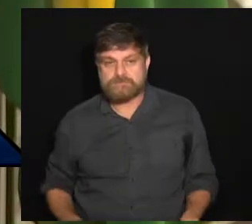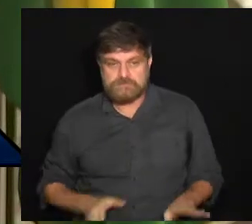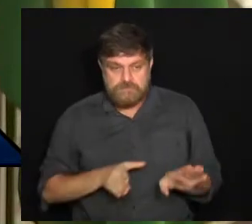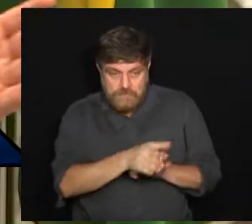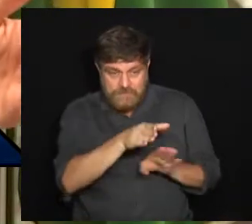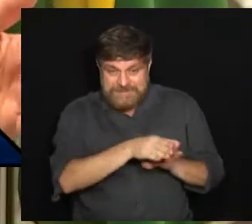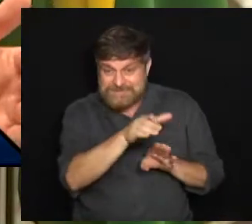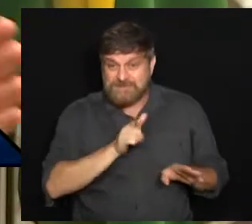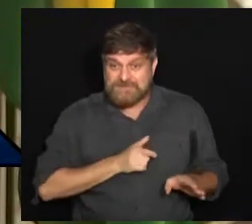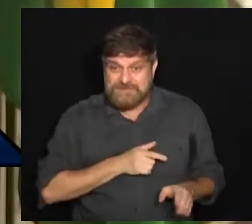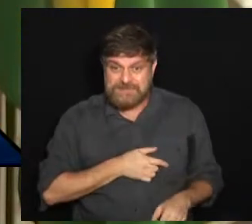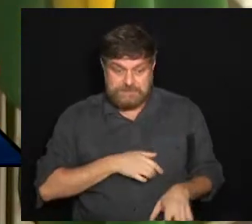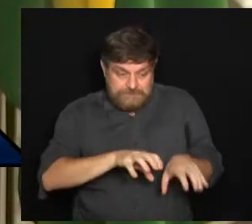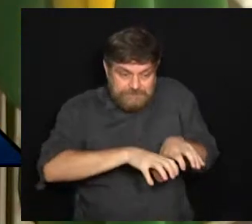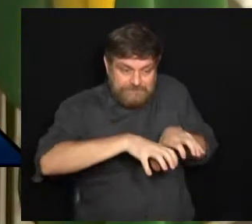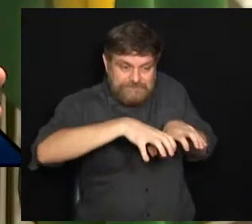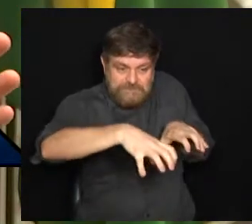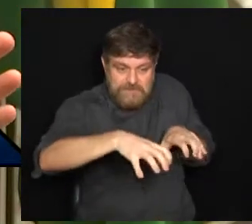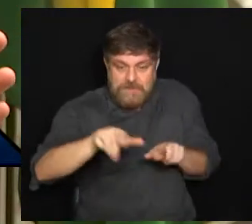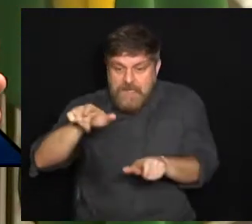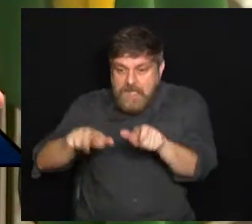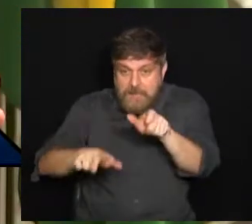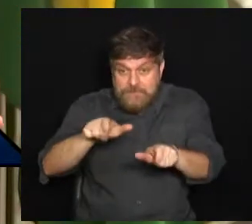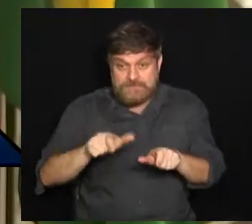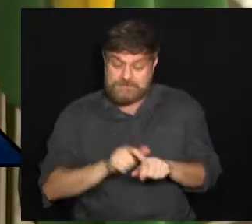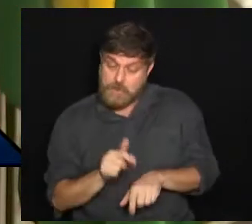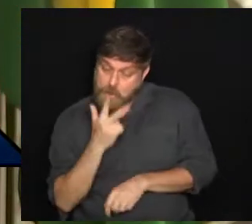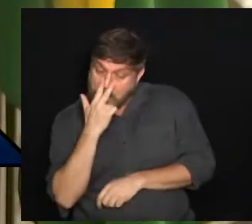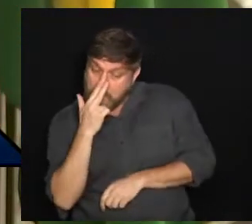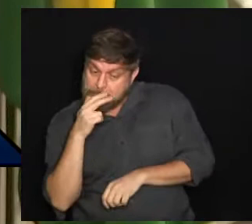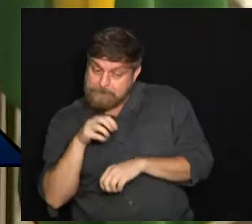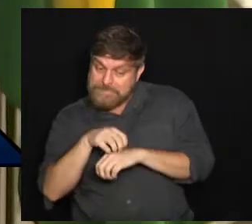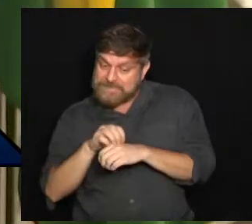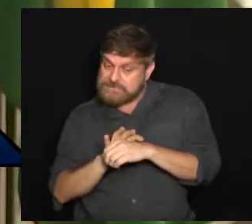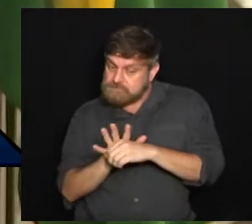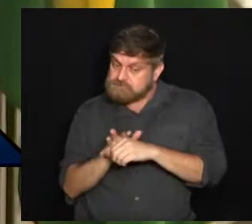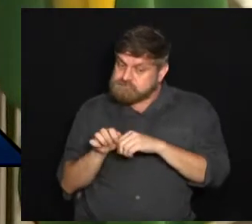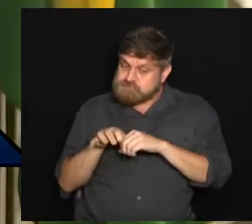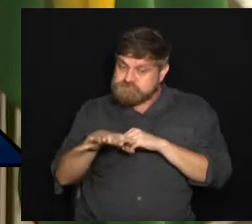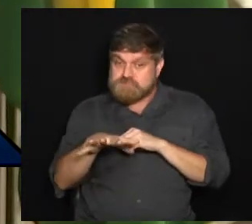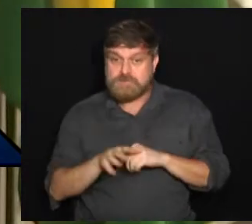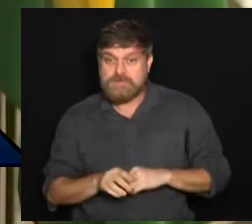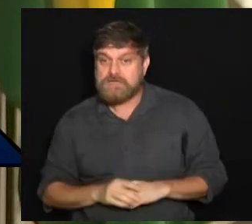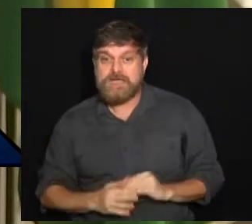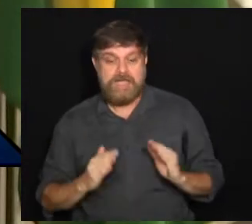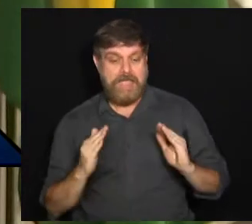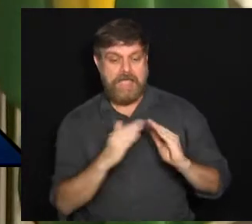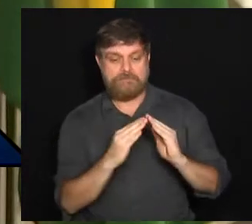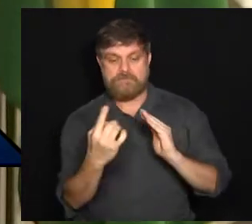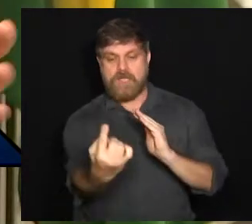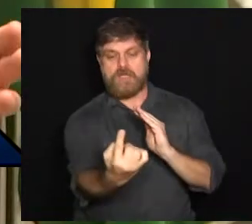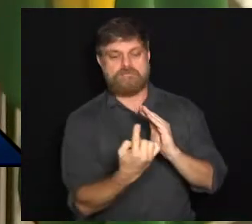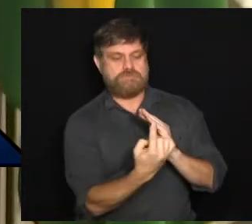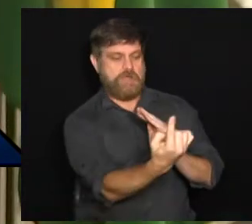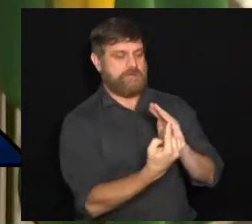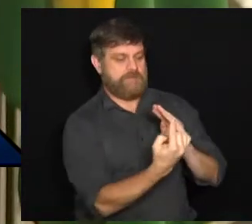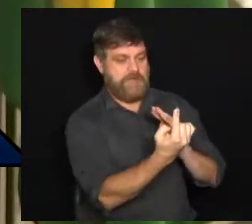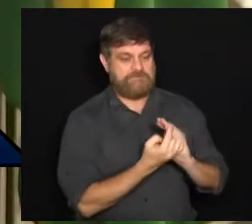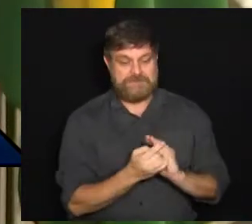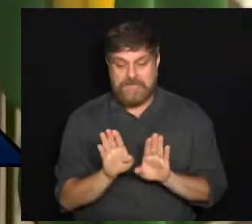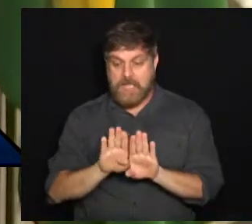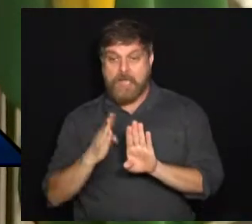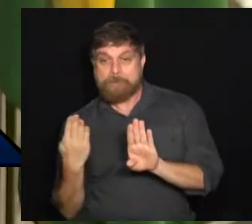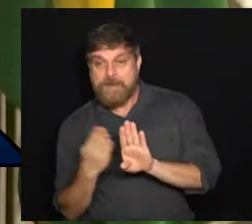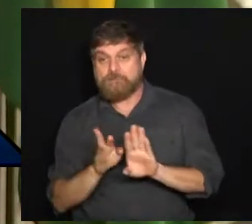é construir fluxos separados. Os doentes que estão com suspeita de Covid-19 não entram pela mesma portaria dos doentes que estão lá porque